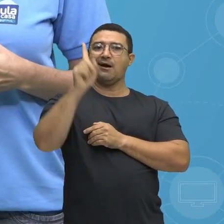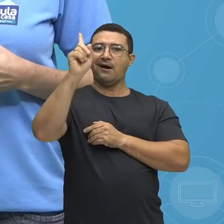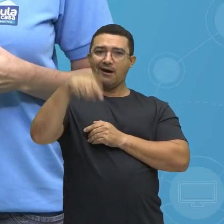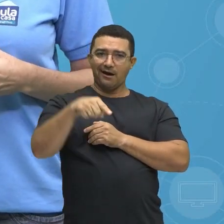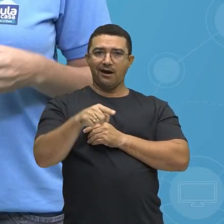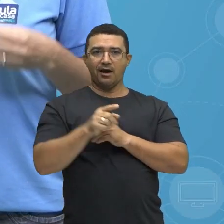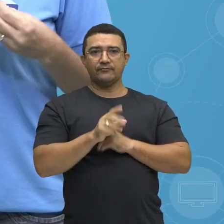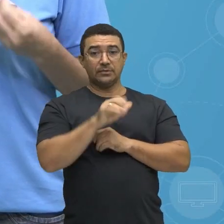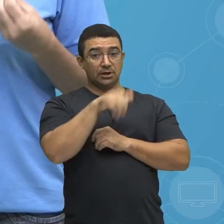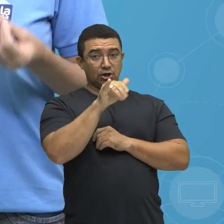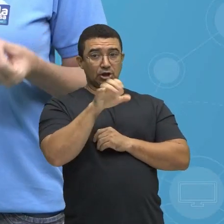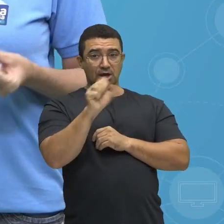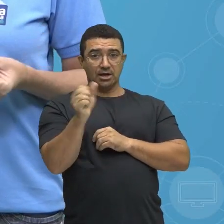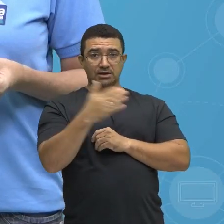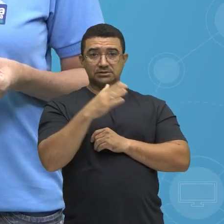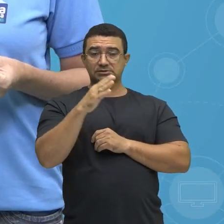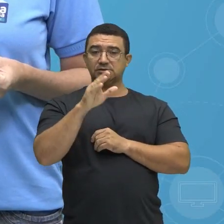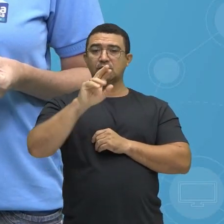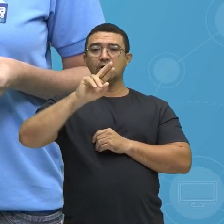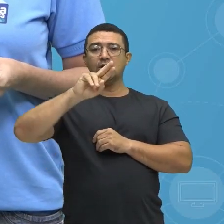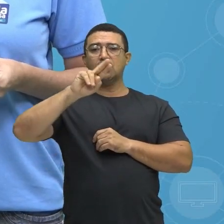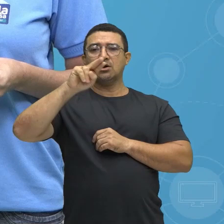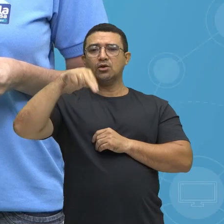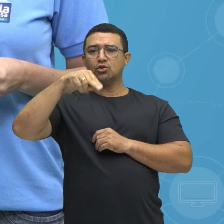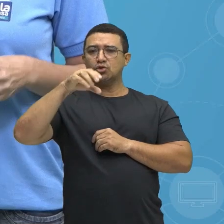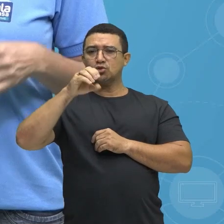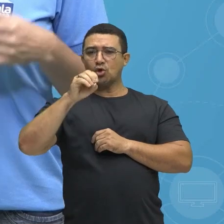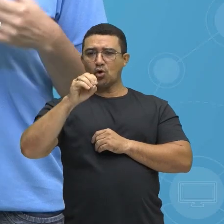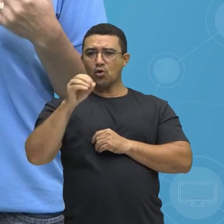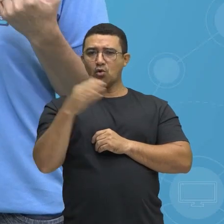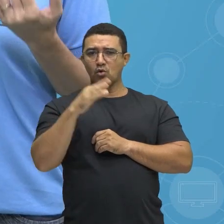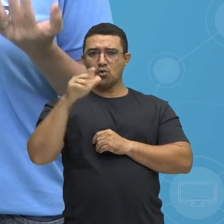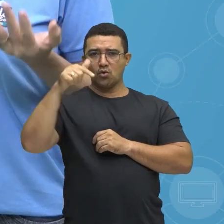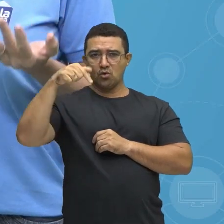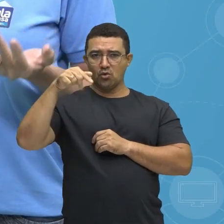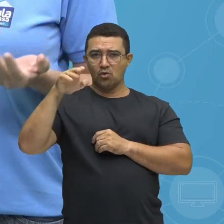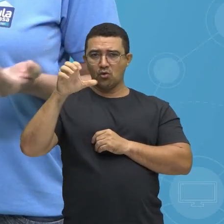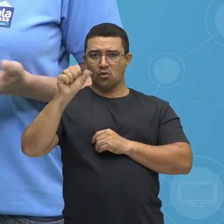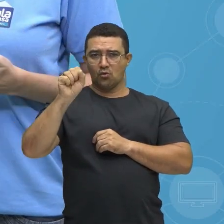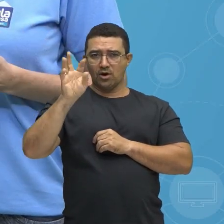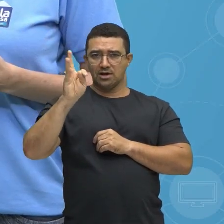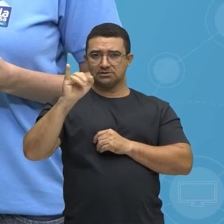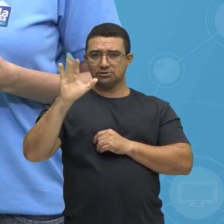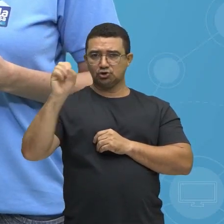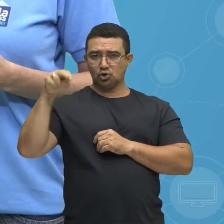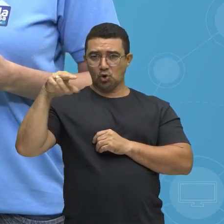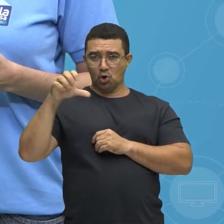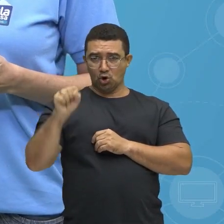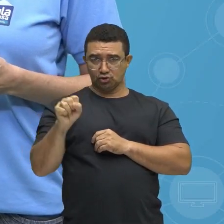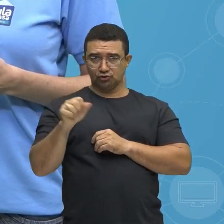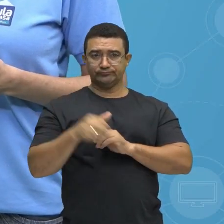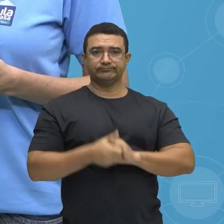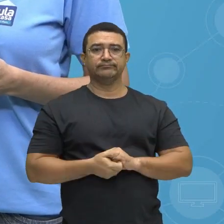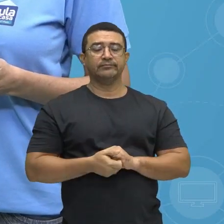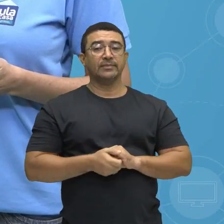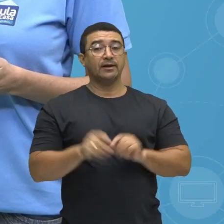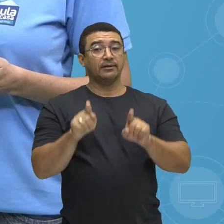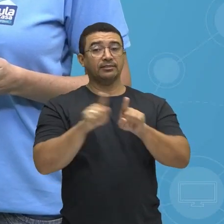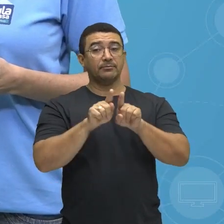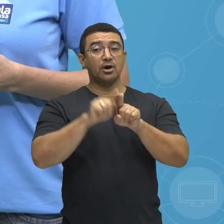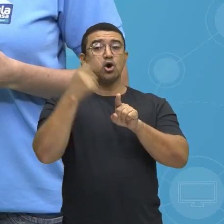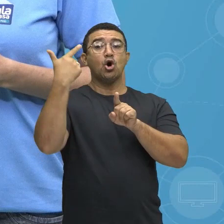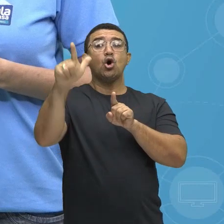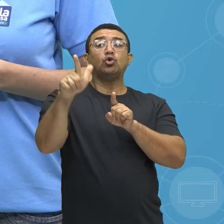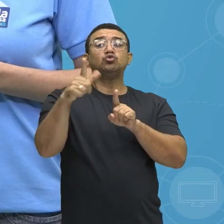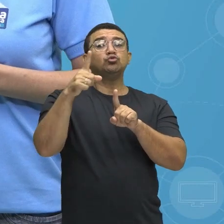no questions. Perguntas com resposta de sim ou não. E nós temos um outro tipo de perguntas, que são aquelas que o nosso assunto de